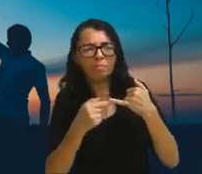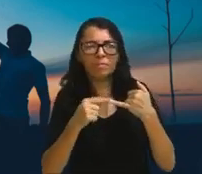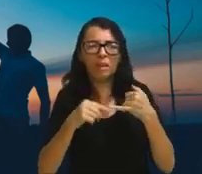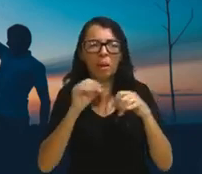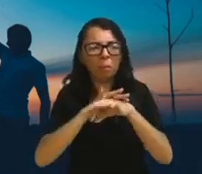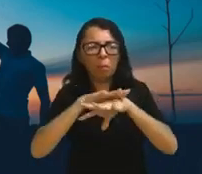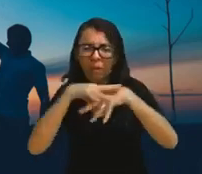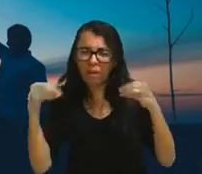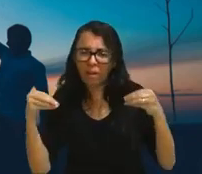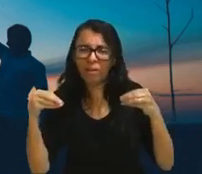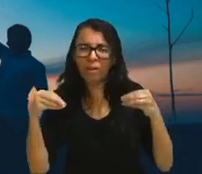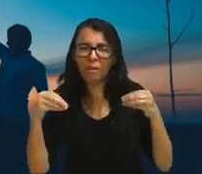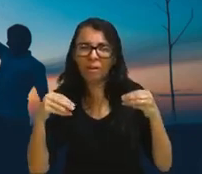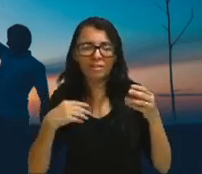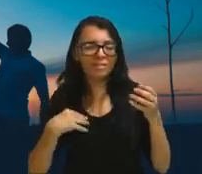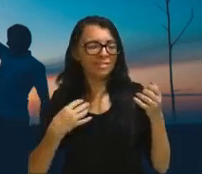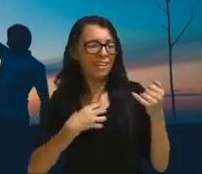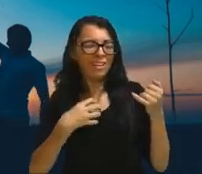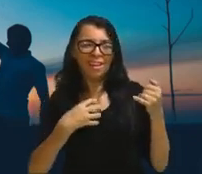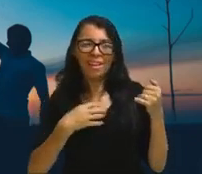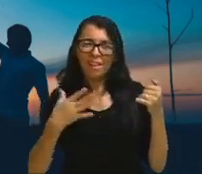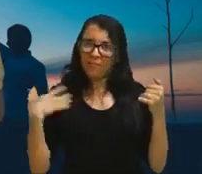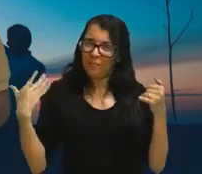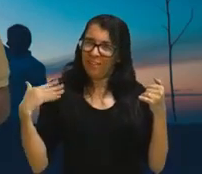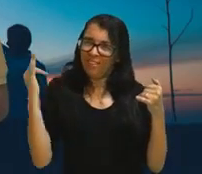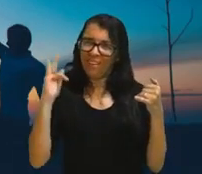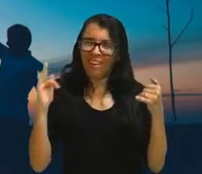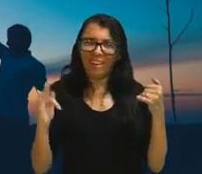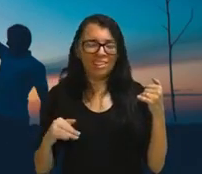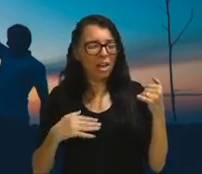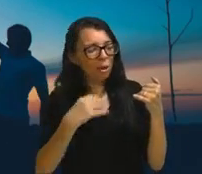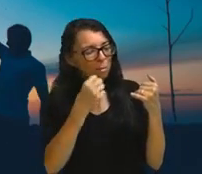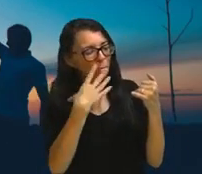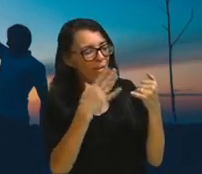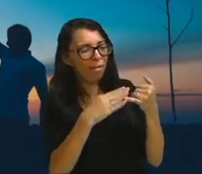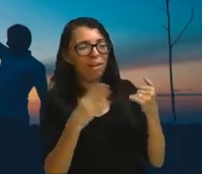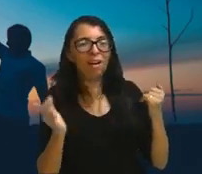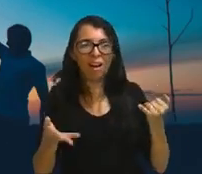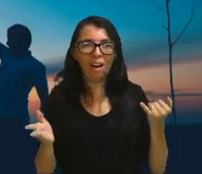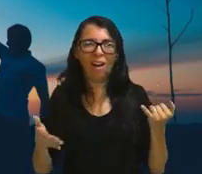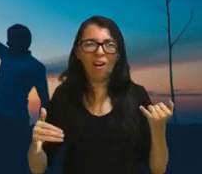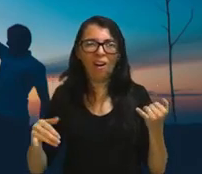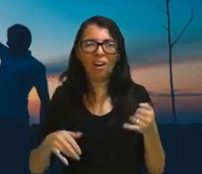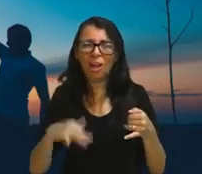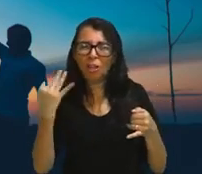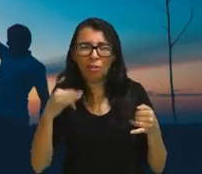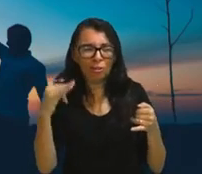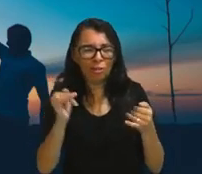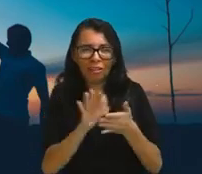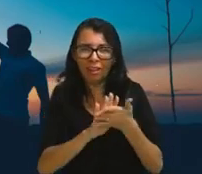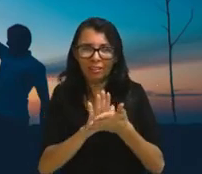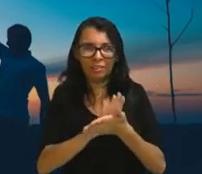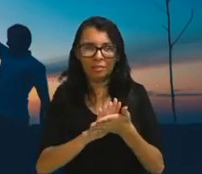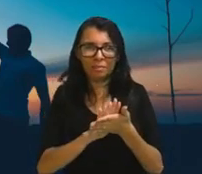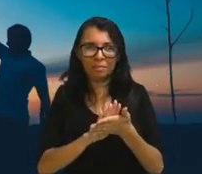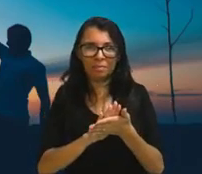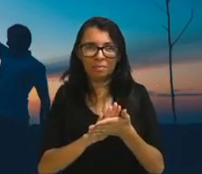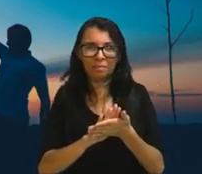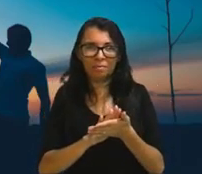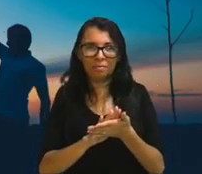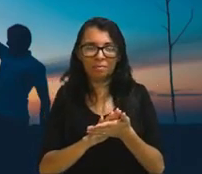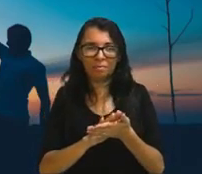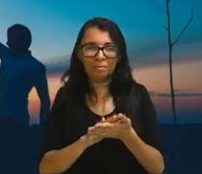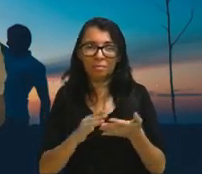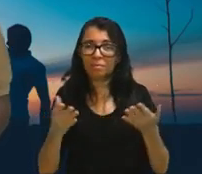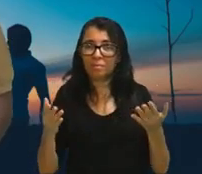por que não concordar? Por que não permitir que a ideia dele também possa fluir? Ou seja, quando isso não